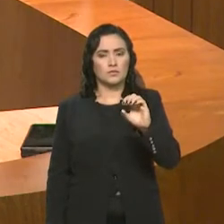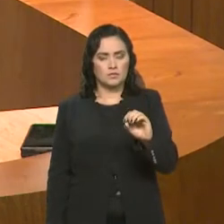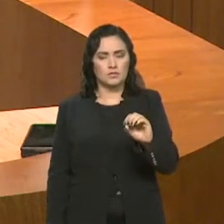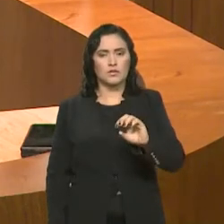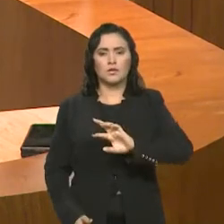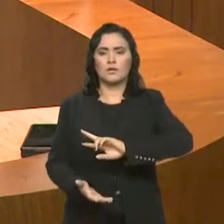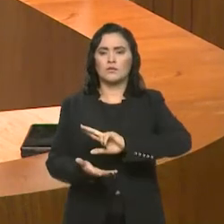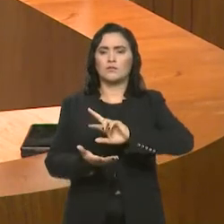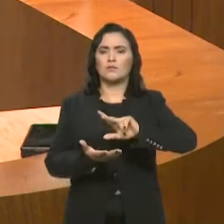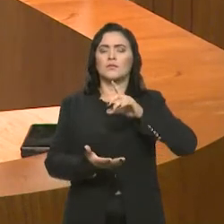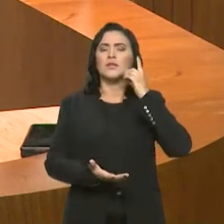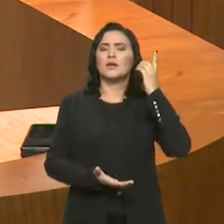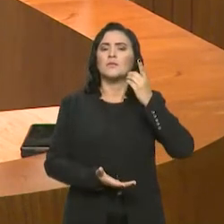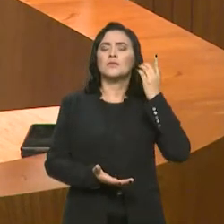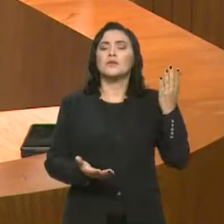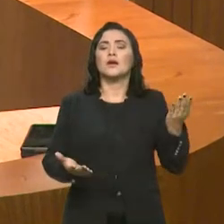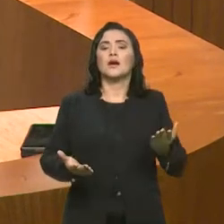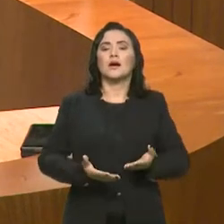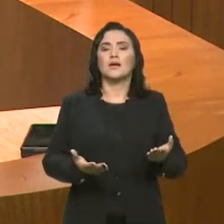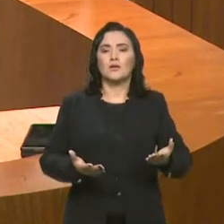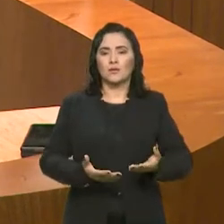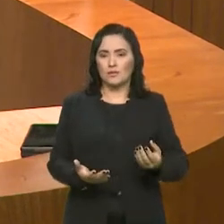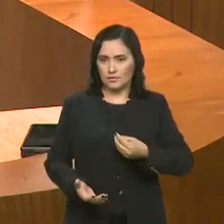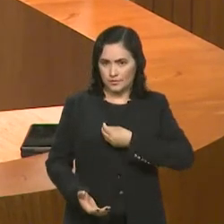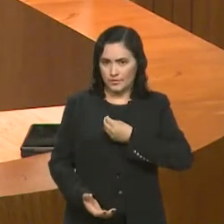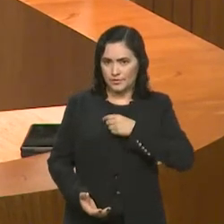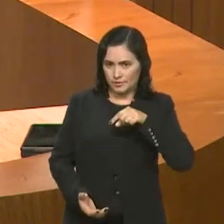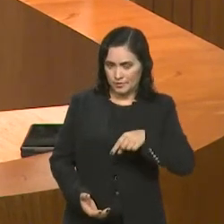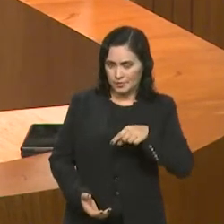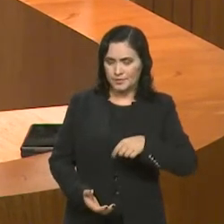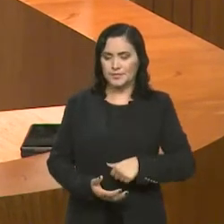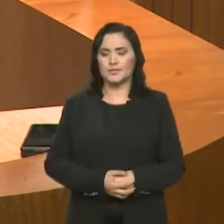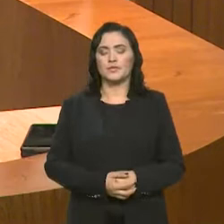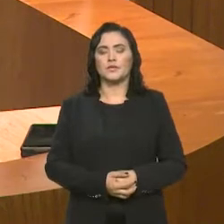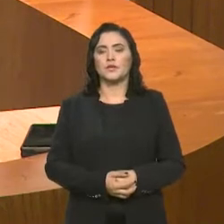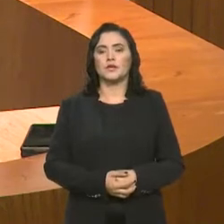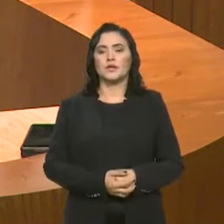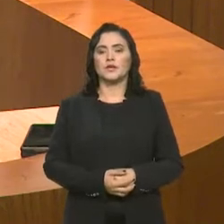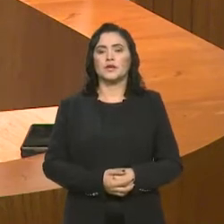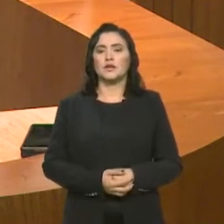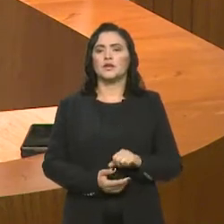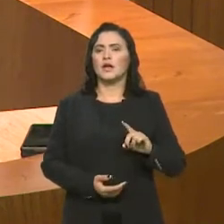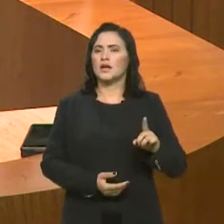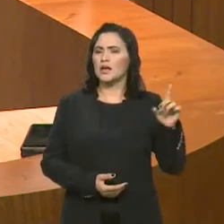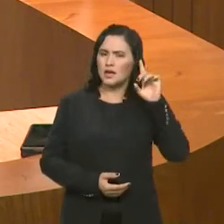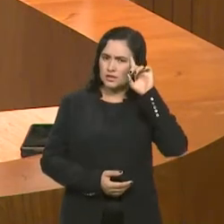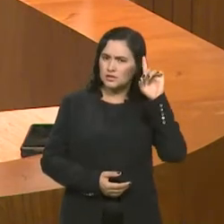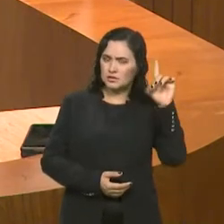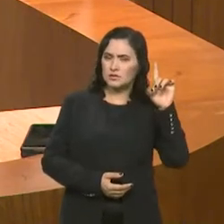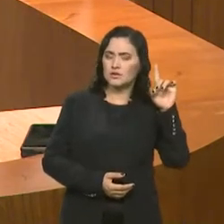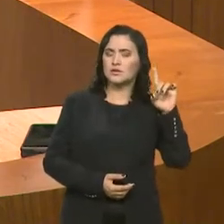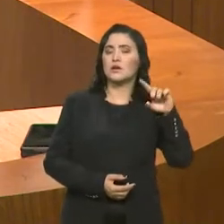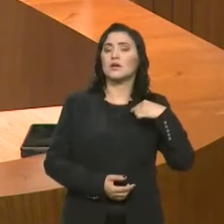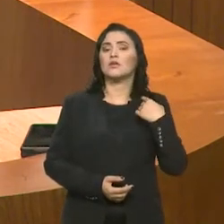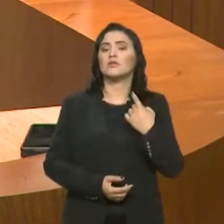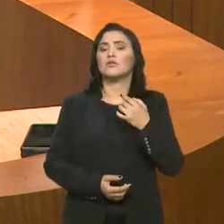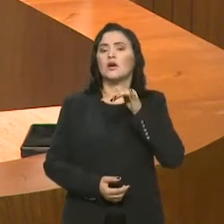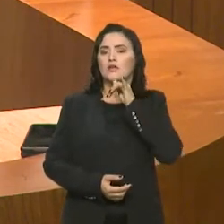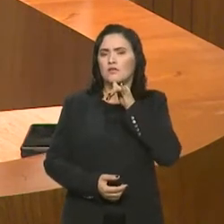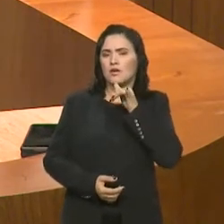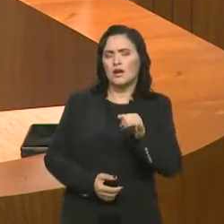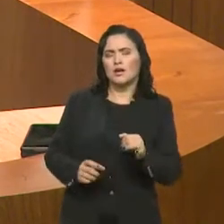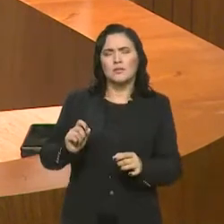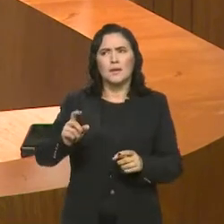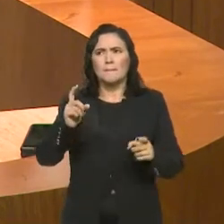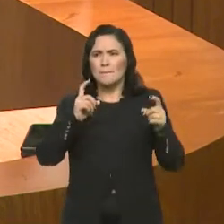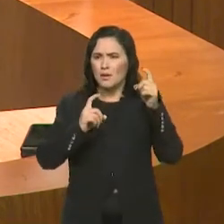agora nesse momento, e nós externamos naquele momento a nossa preocupação com esse